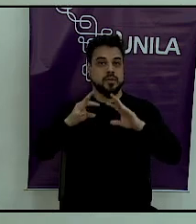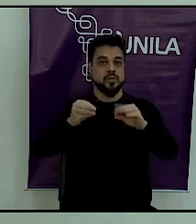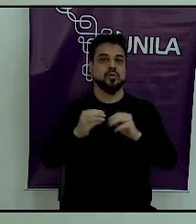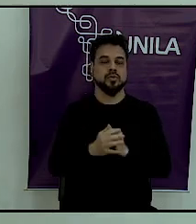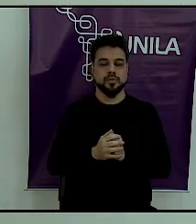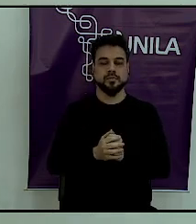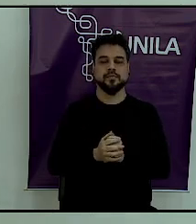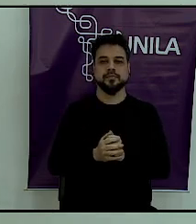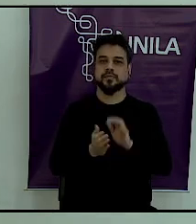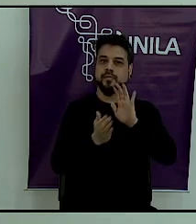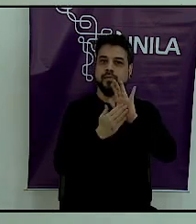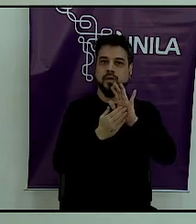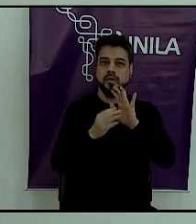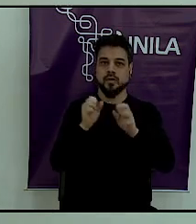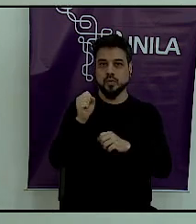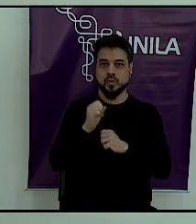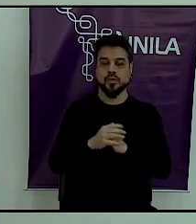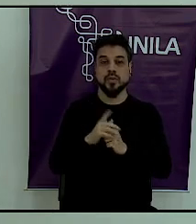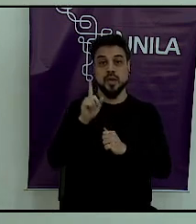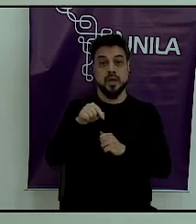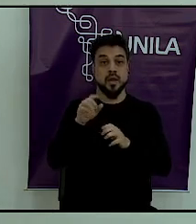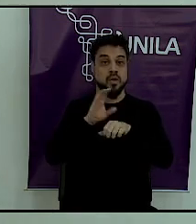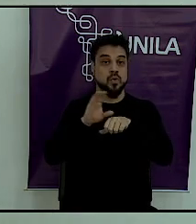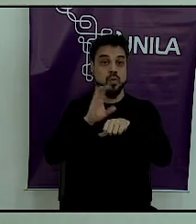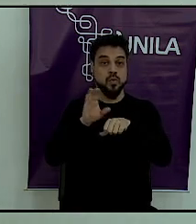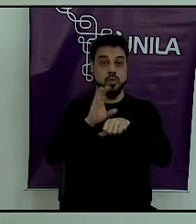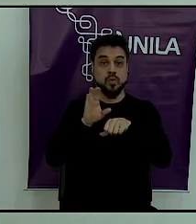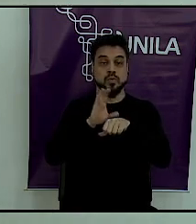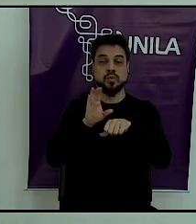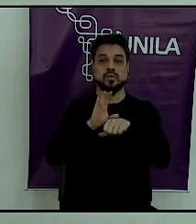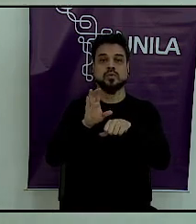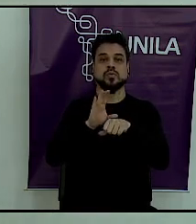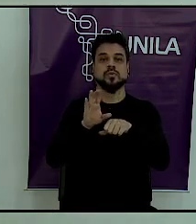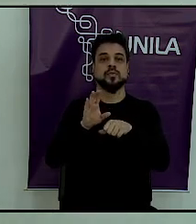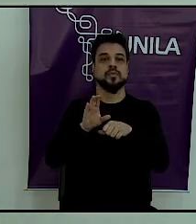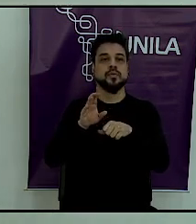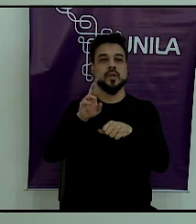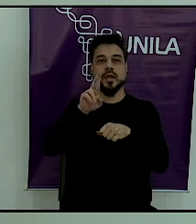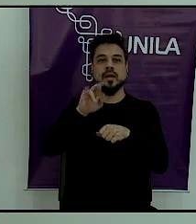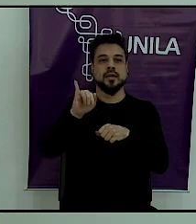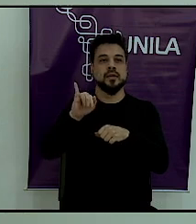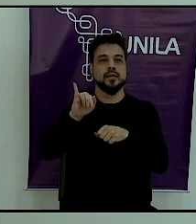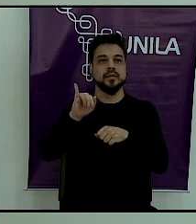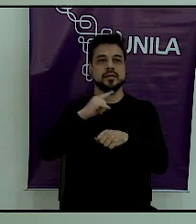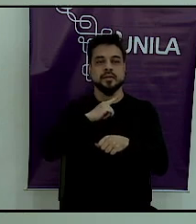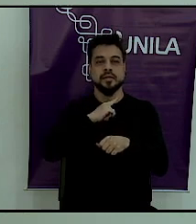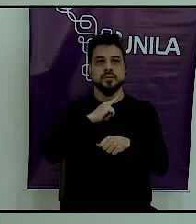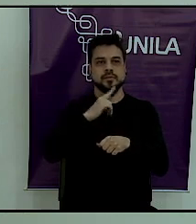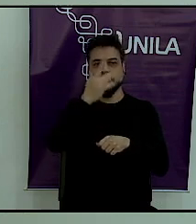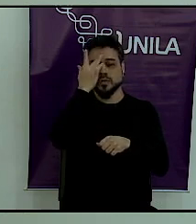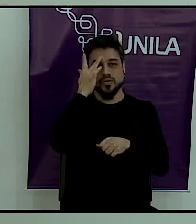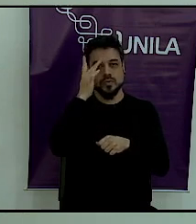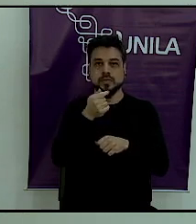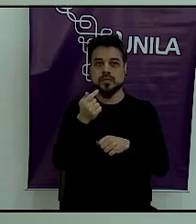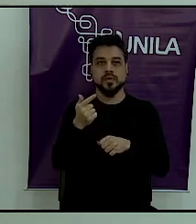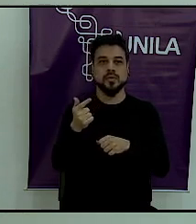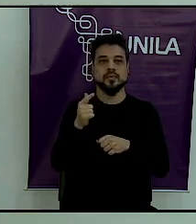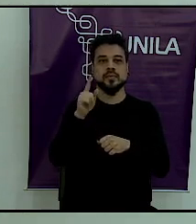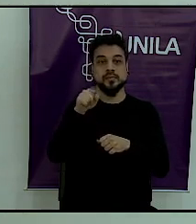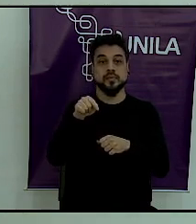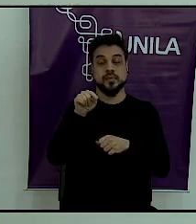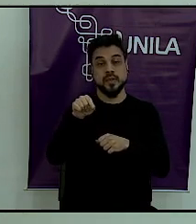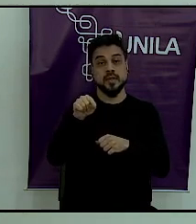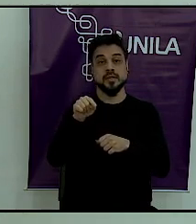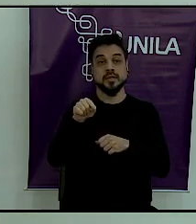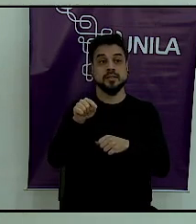Proposta de número 8 é do curso de Relações Internacionais e Integração. Tem alguém? Não? Bom,